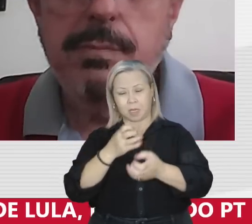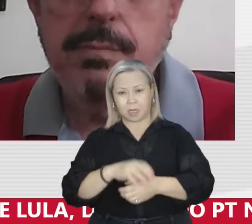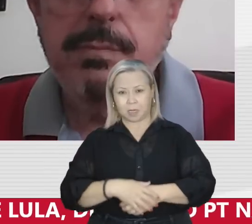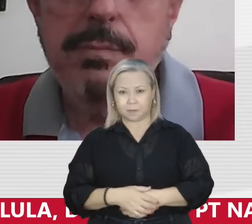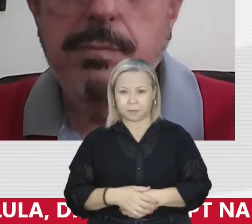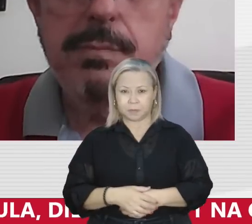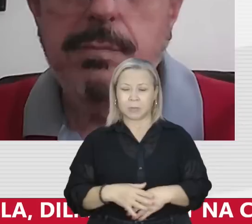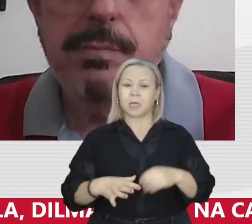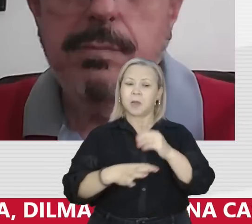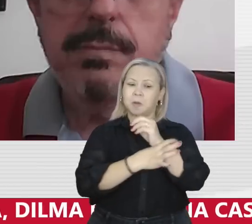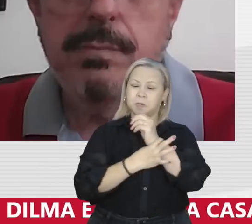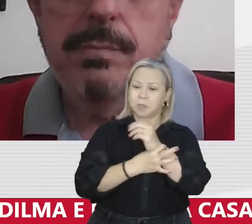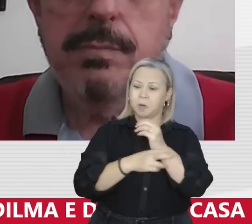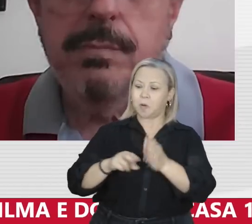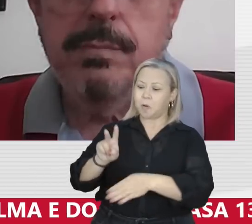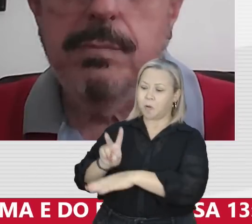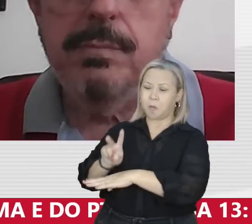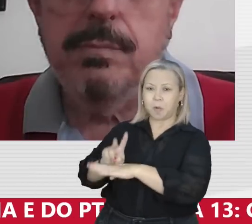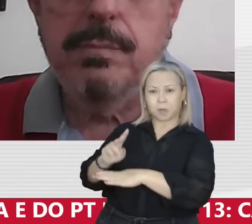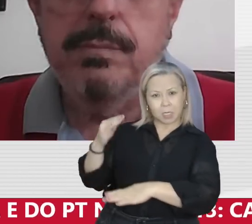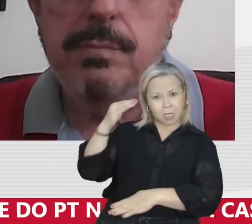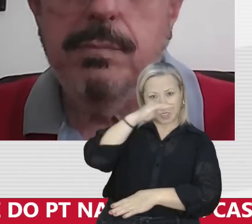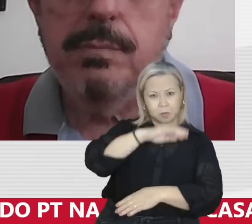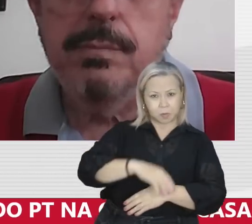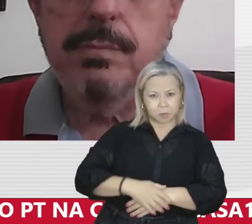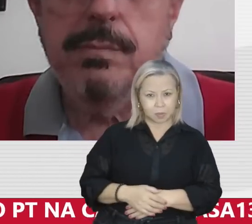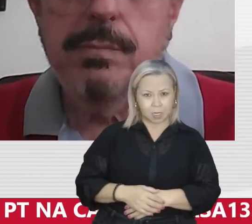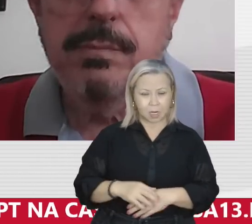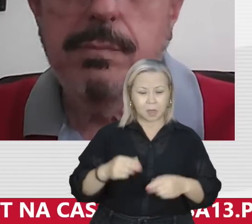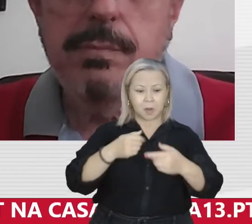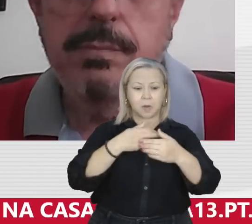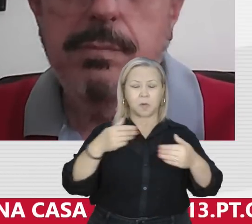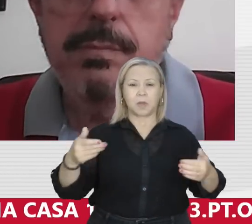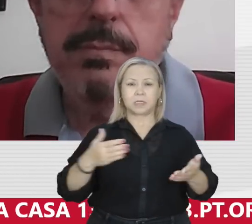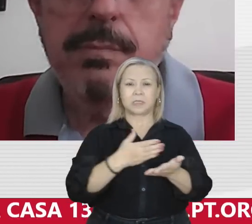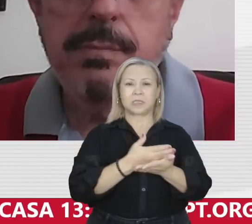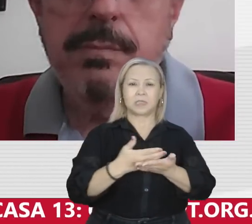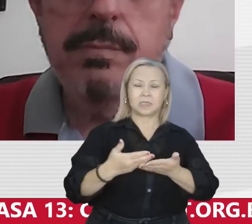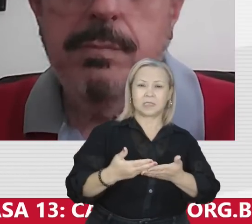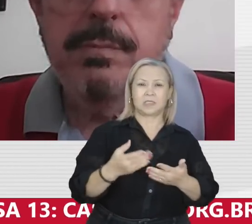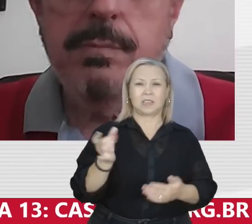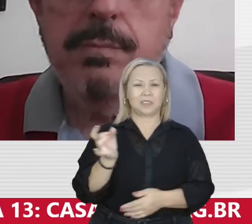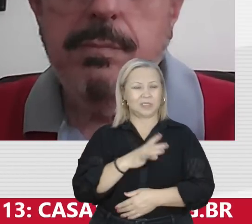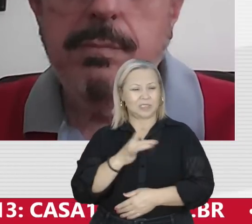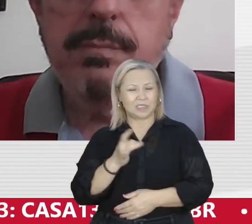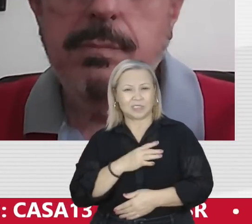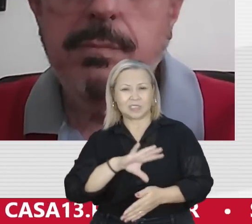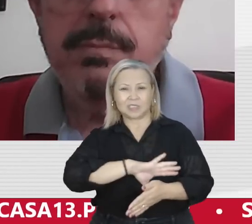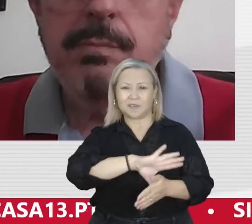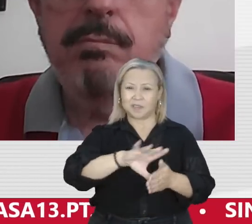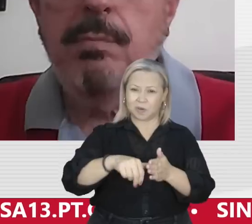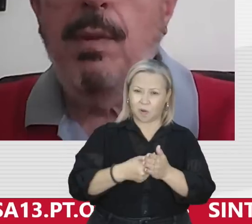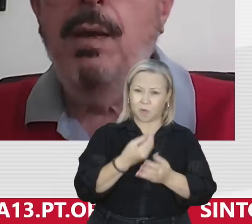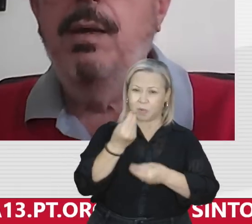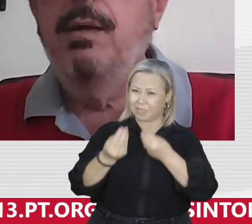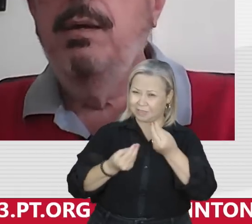sustentou e vai sustentar o Bolsonaro nessas iniciativas temerárias até que ele pode tentar?